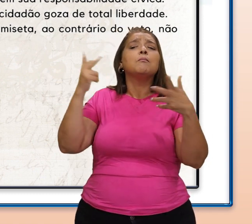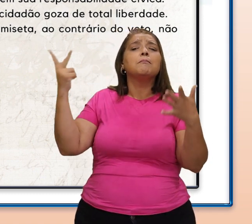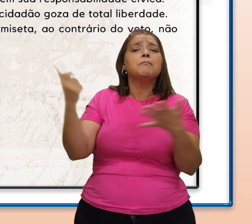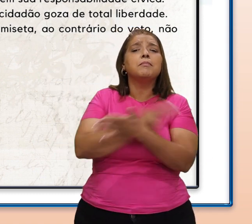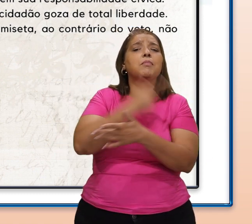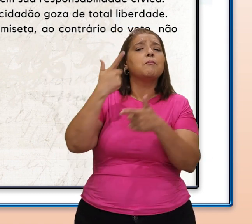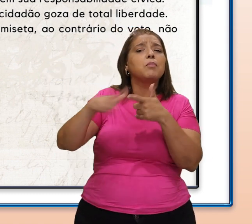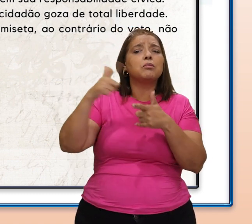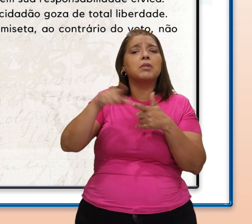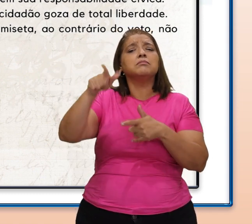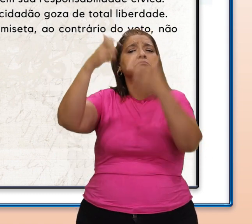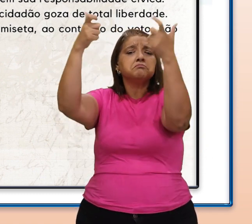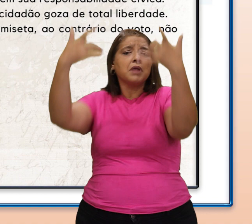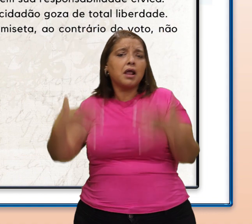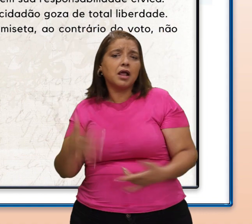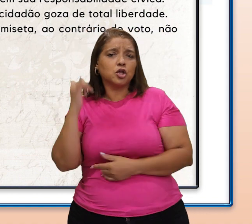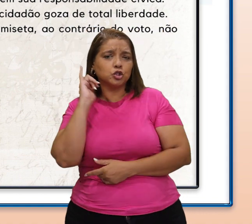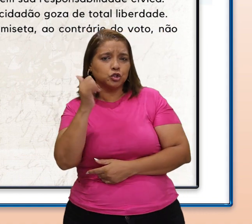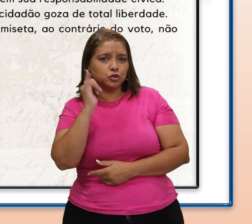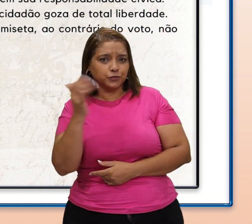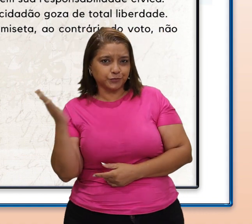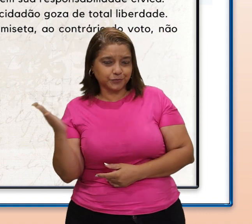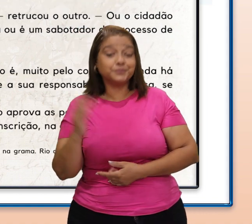o conflito gerador da trama.